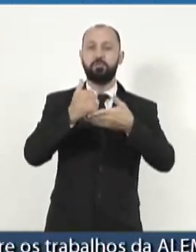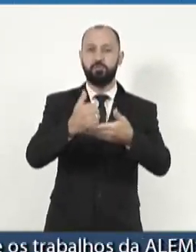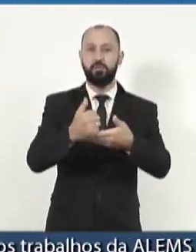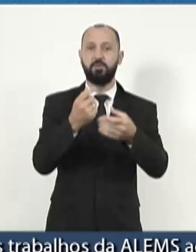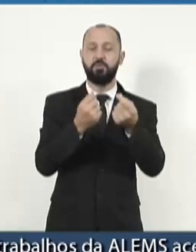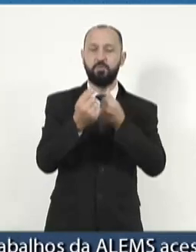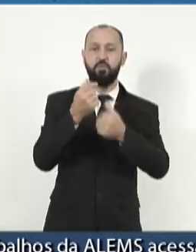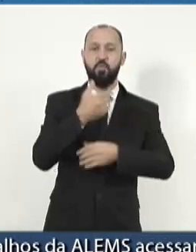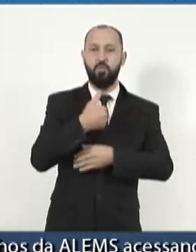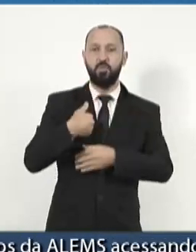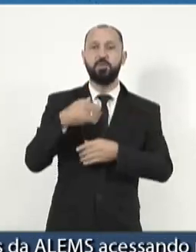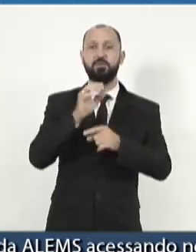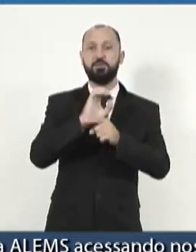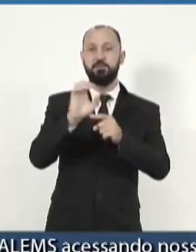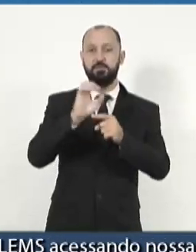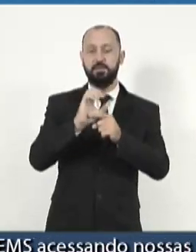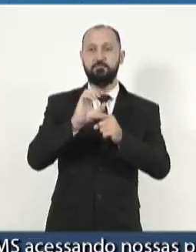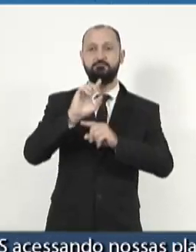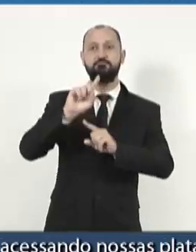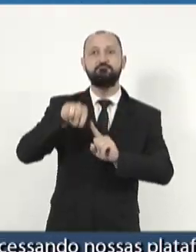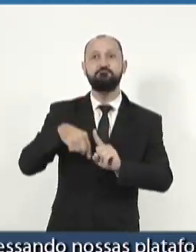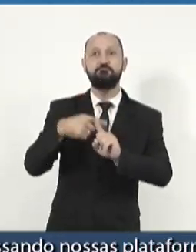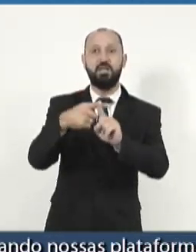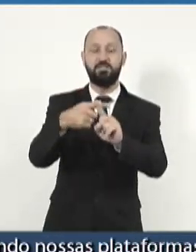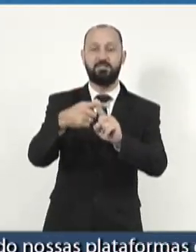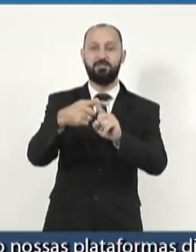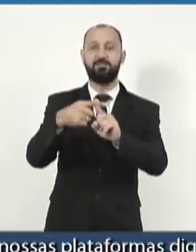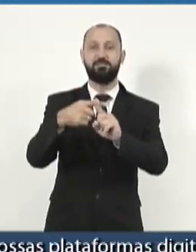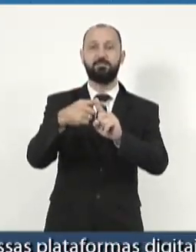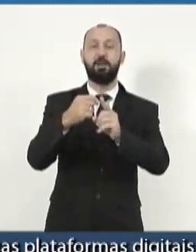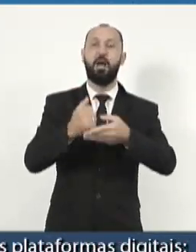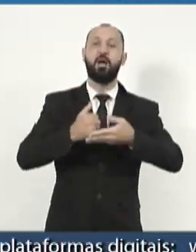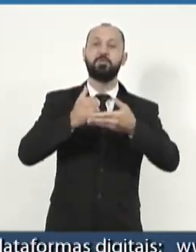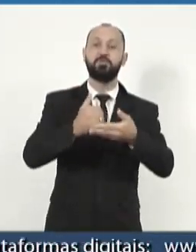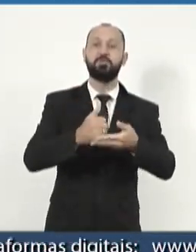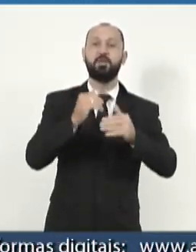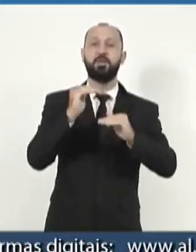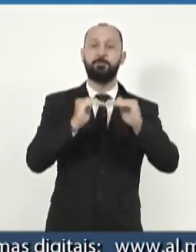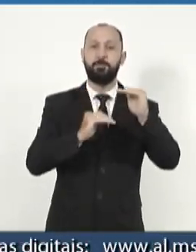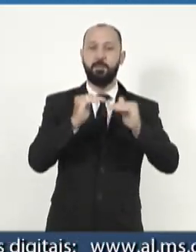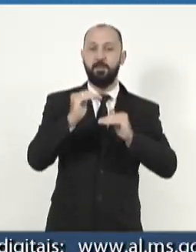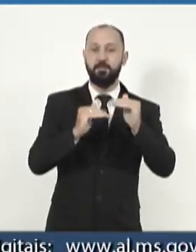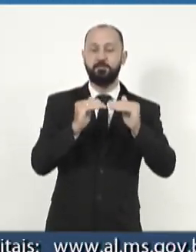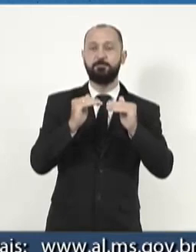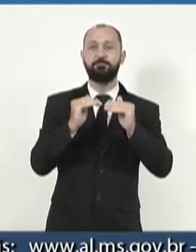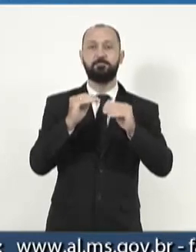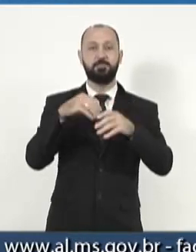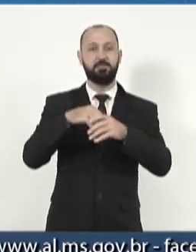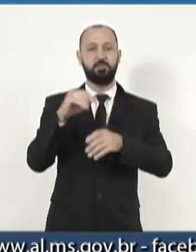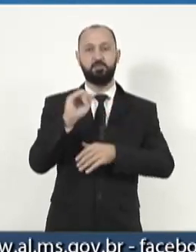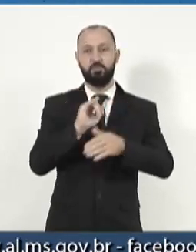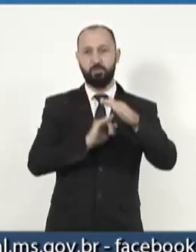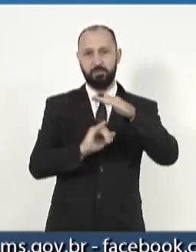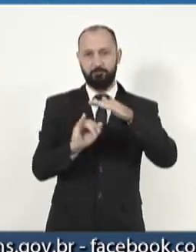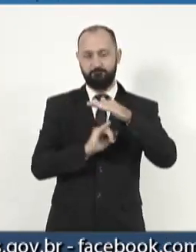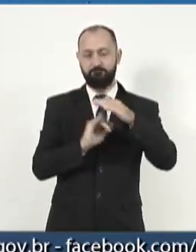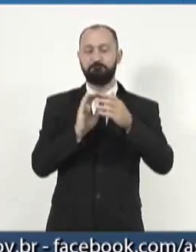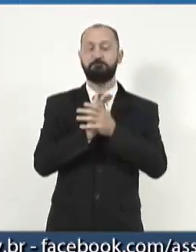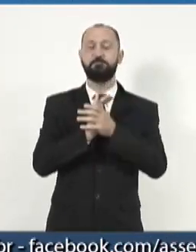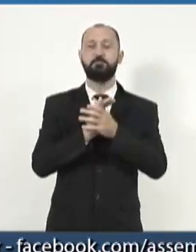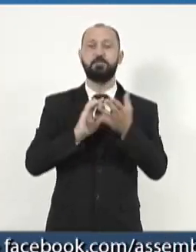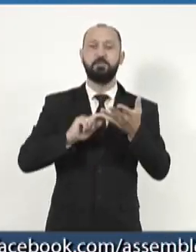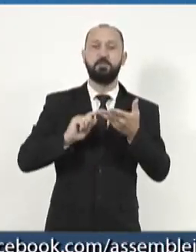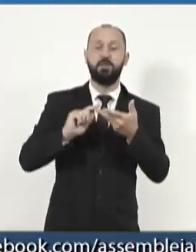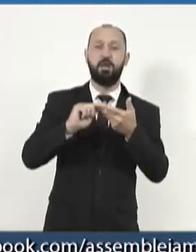aliviar para o servidor público o pagamento da taxa que foi aprovada na Assembleia, na última Assembleia da